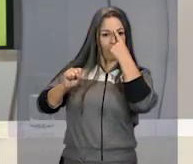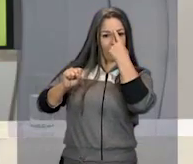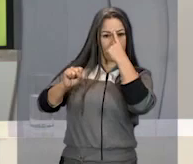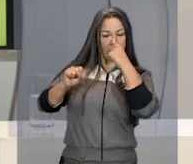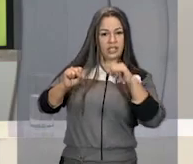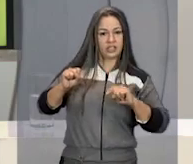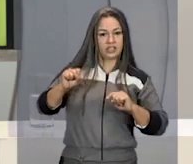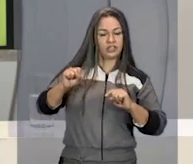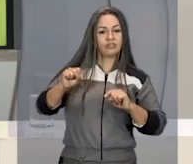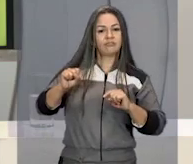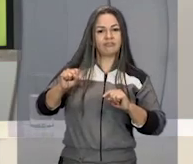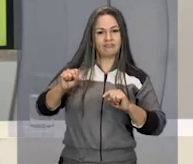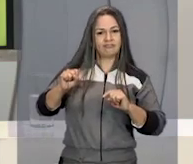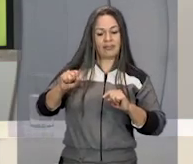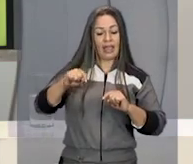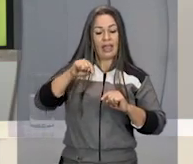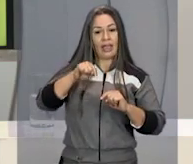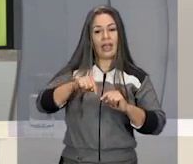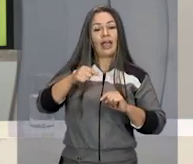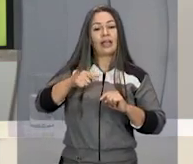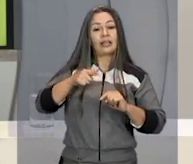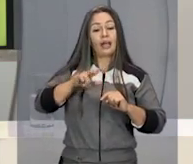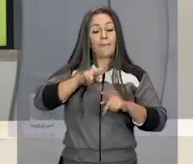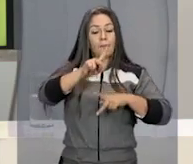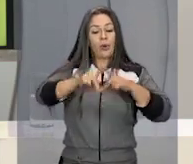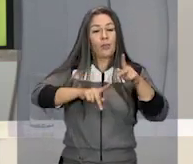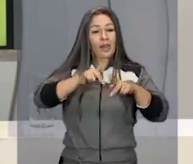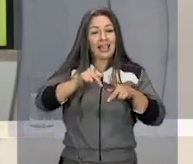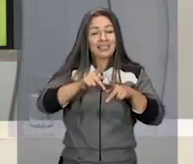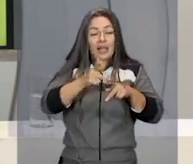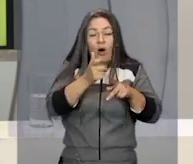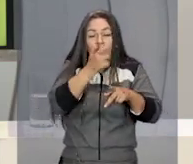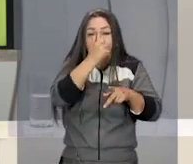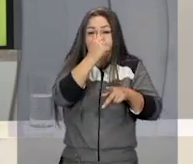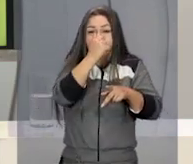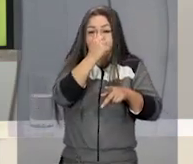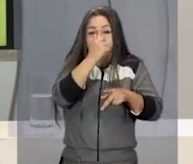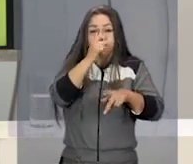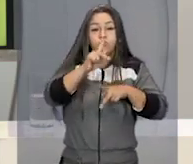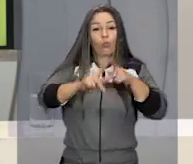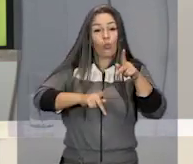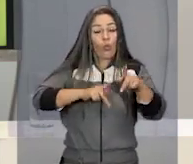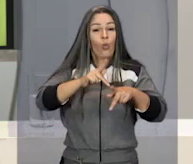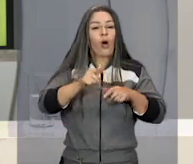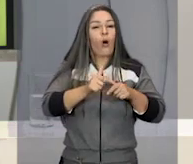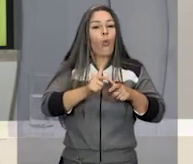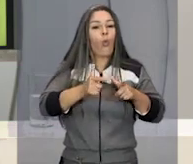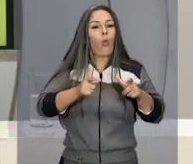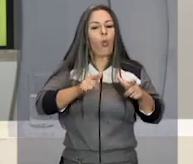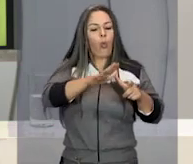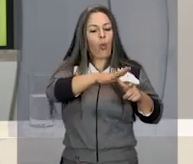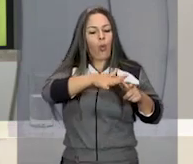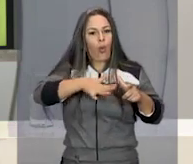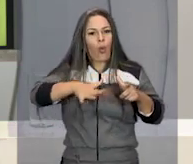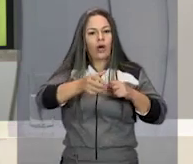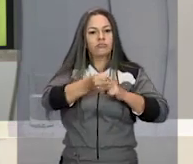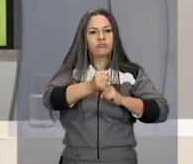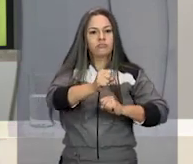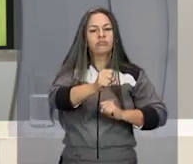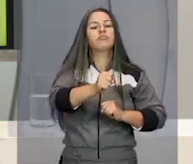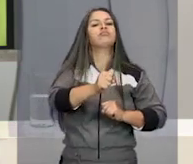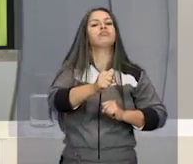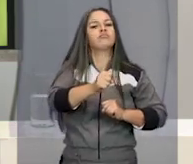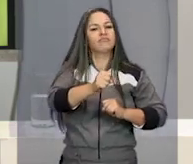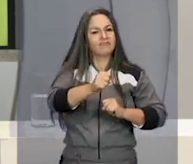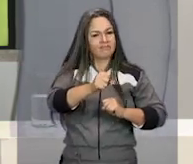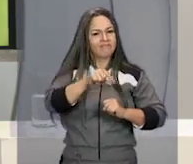não tem vazios demográficos, ela é toda completamente povoada, com uma população muito alta, muito grande, né? E o fato deles terem uma população tão grande